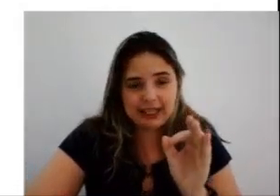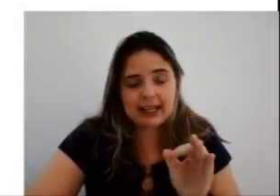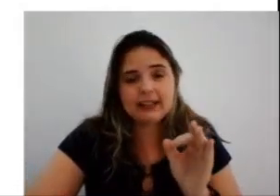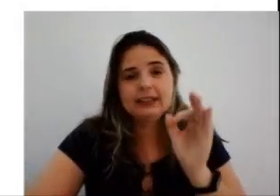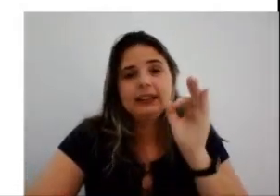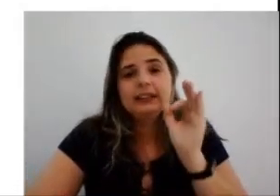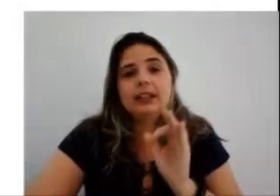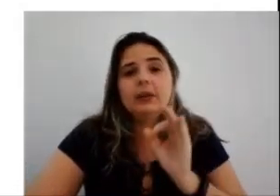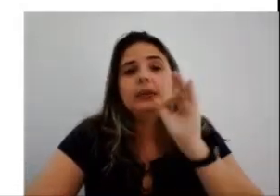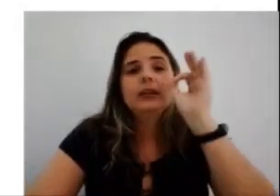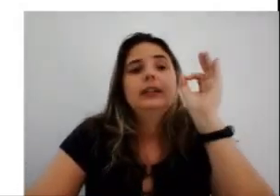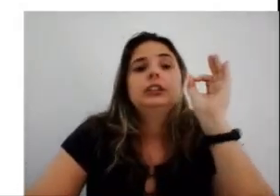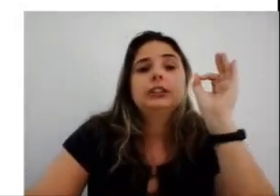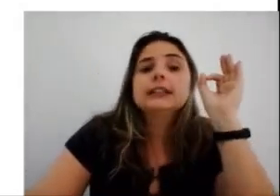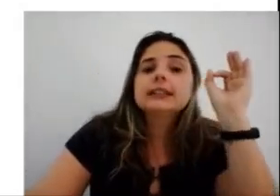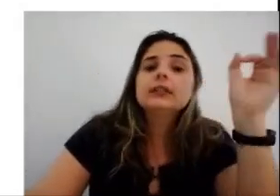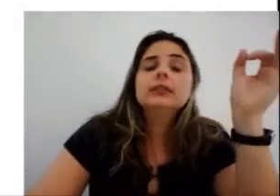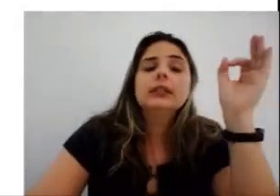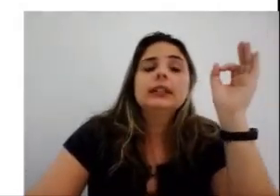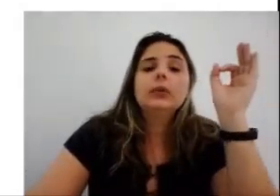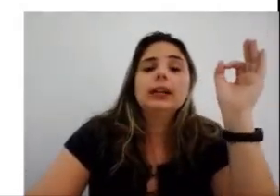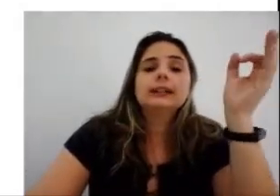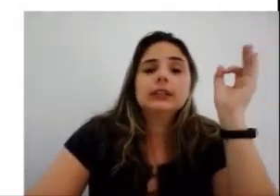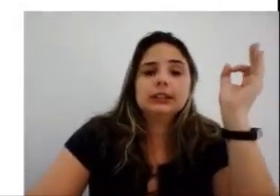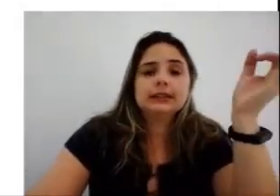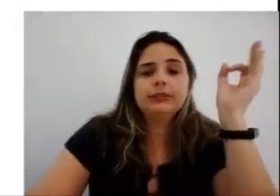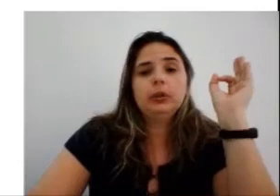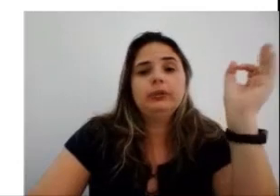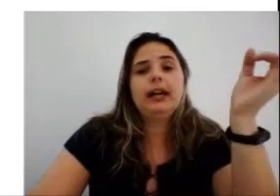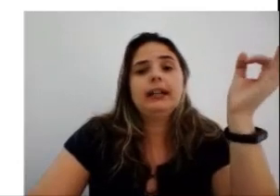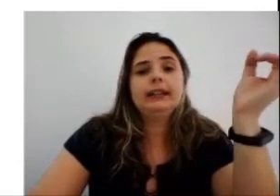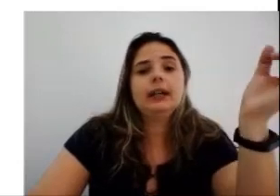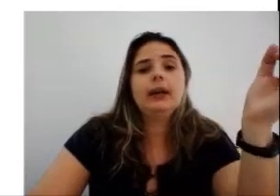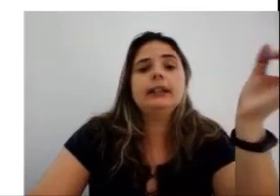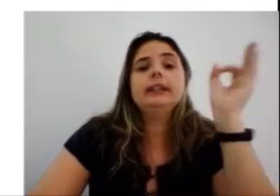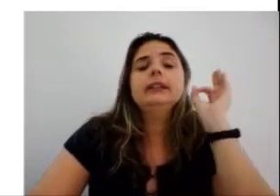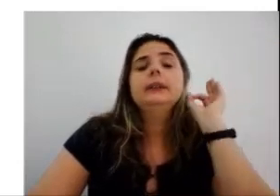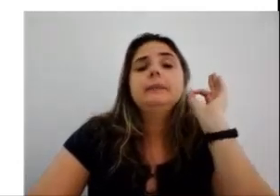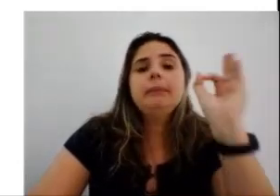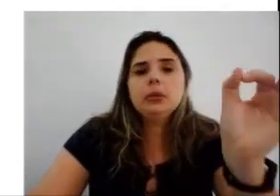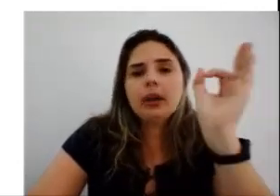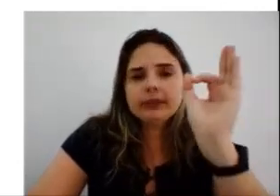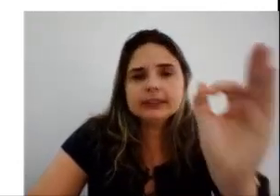1910, tá? Então, inauguração da estação ferroviária em Itaguaí,